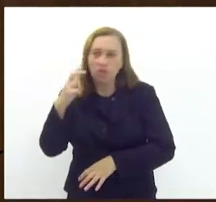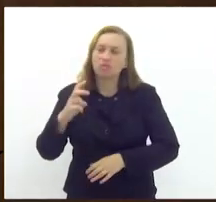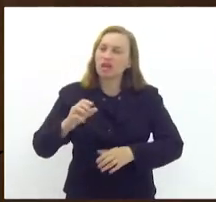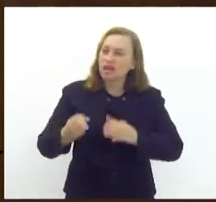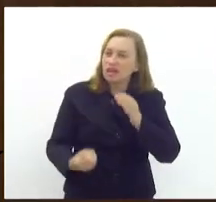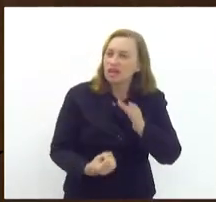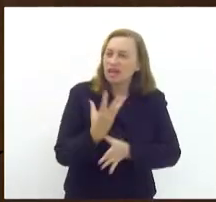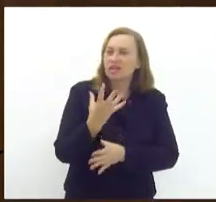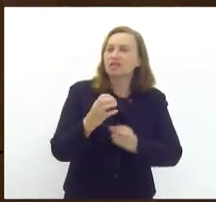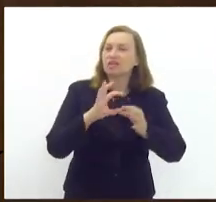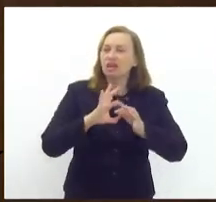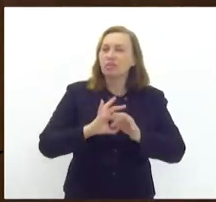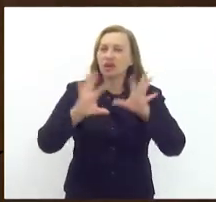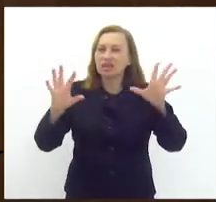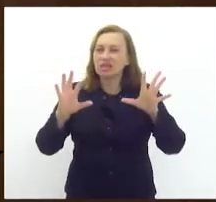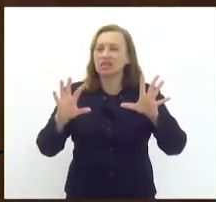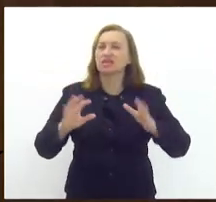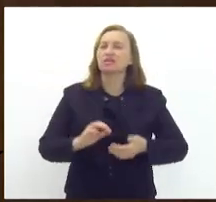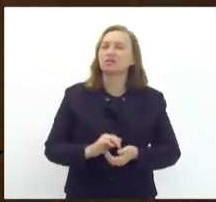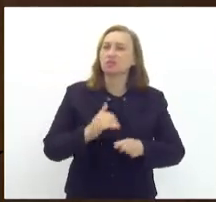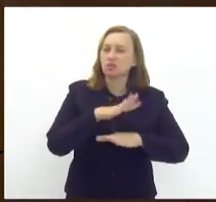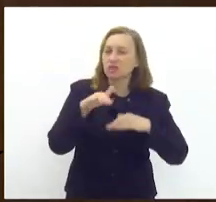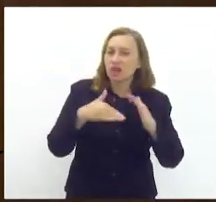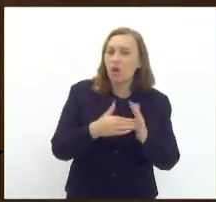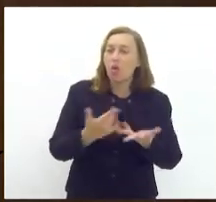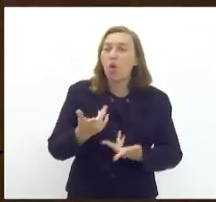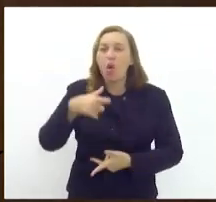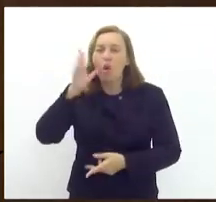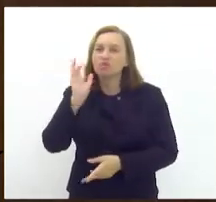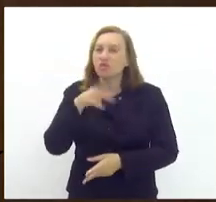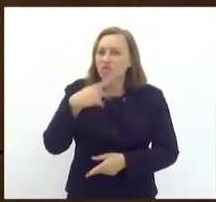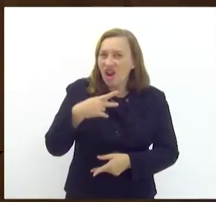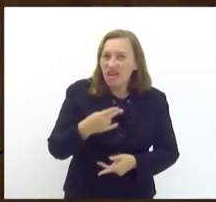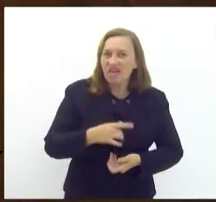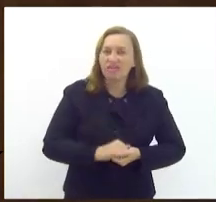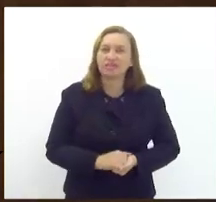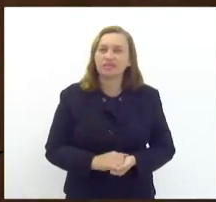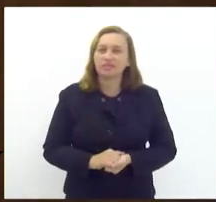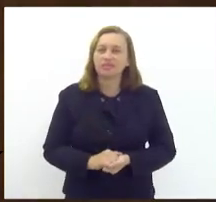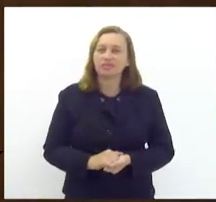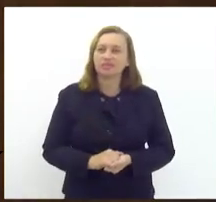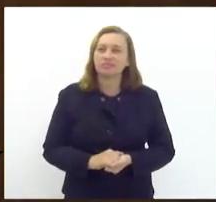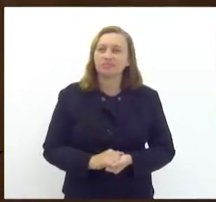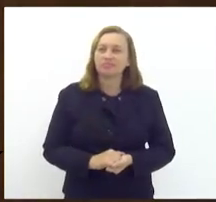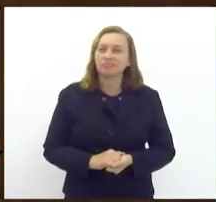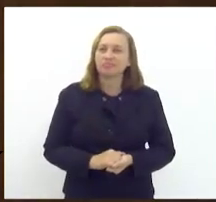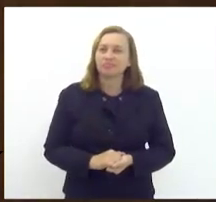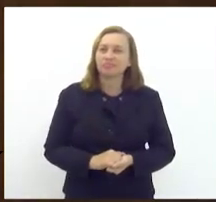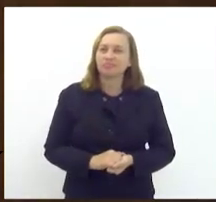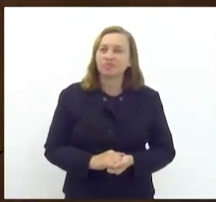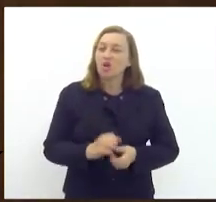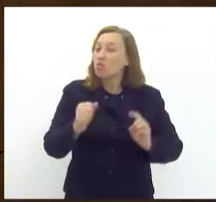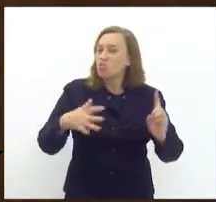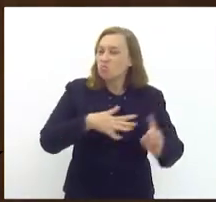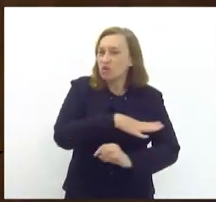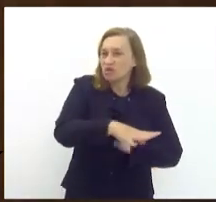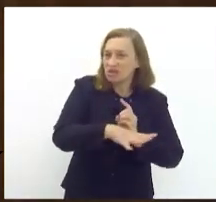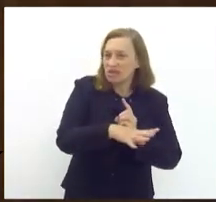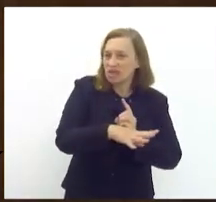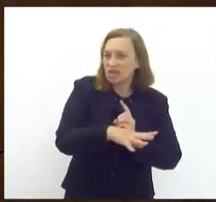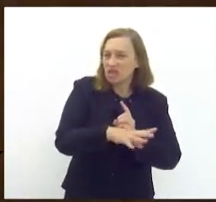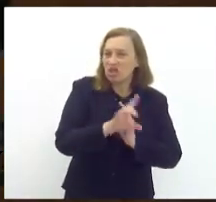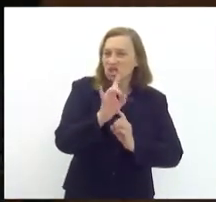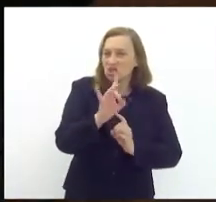construção da Democracia plena eu falei ontem que uma sociedade não é feita de